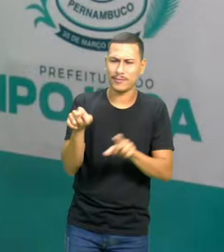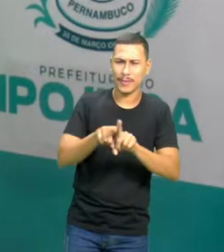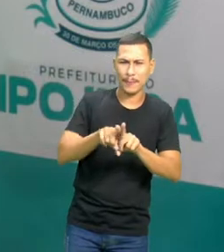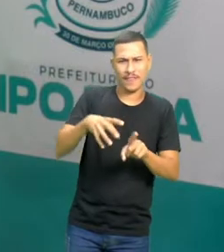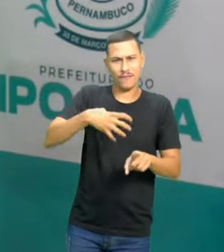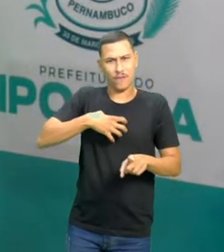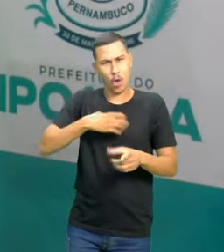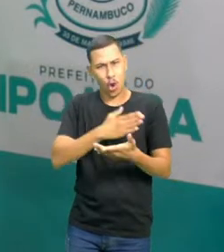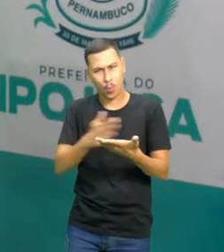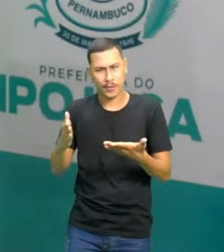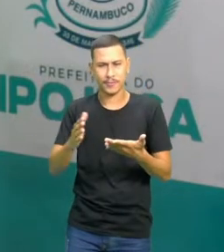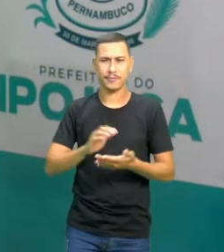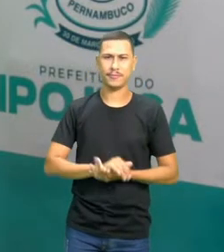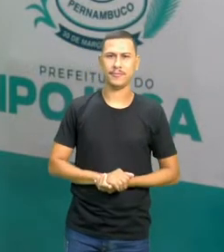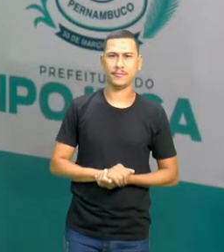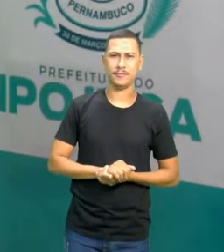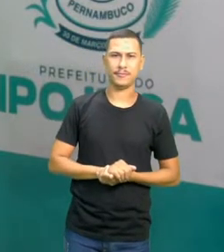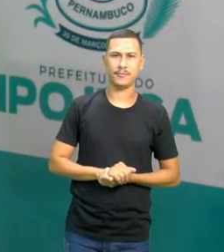da pulseira.